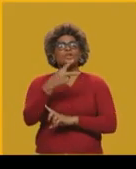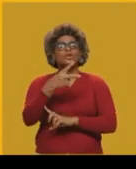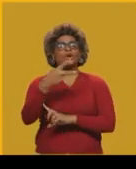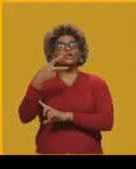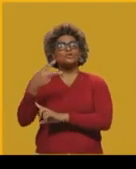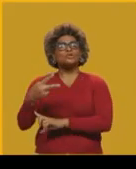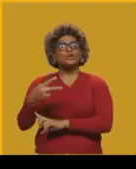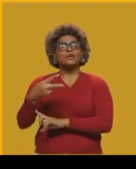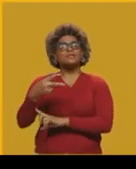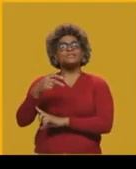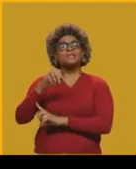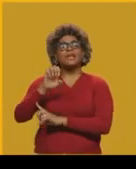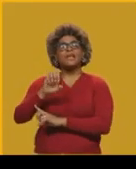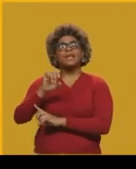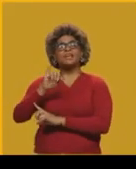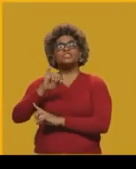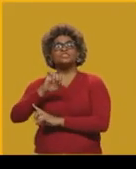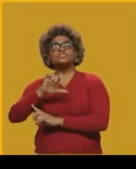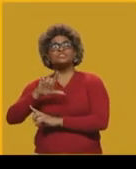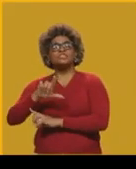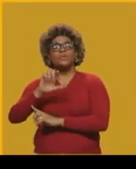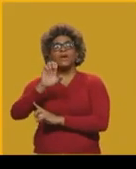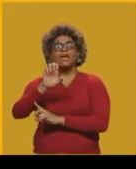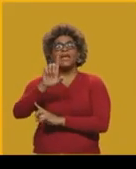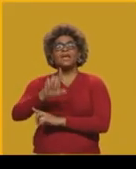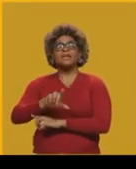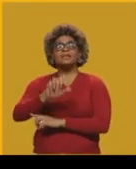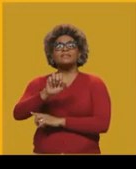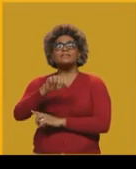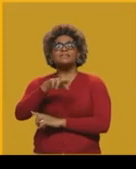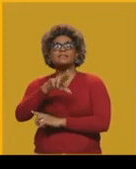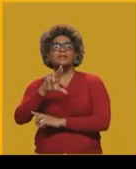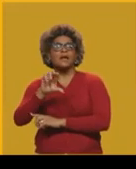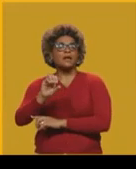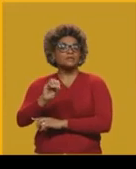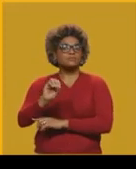2,2-dimetilhexano. Agora vamos para a última.